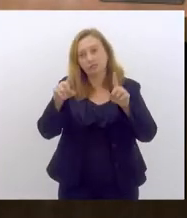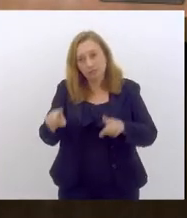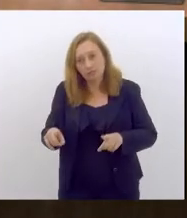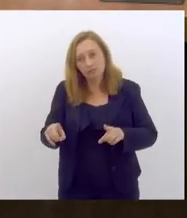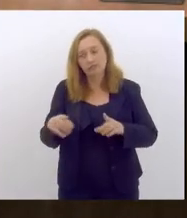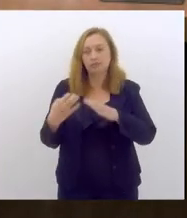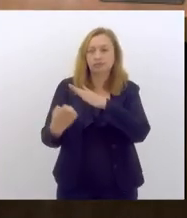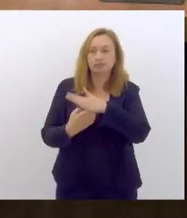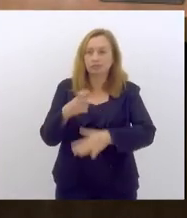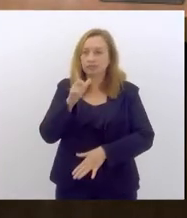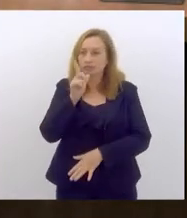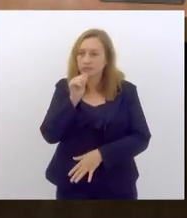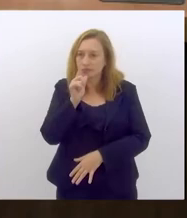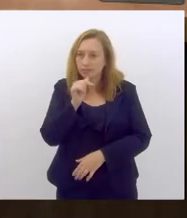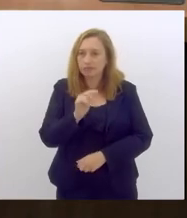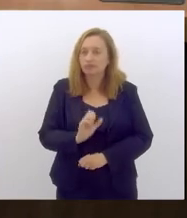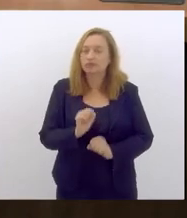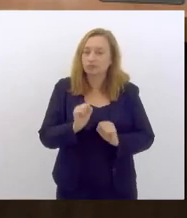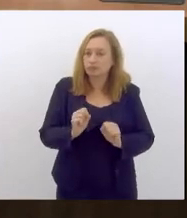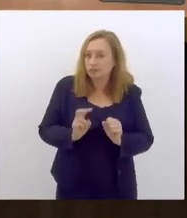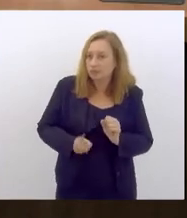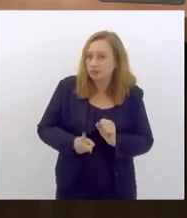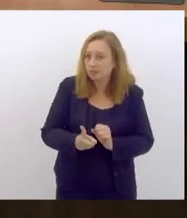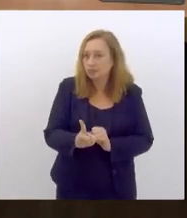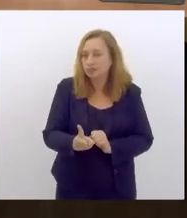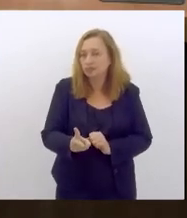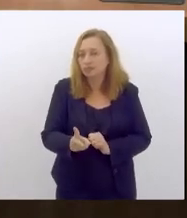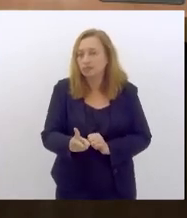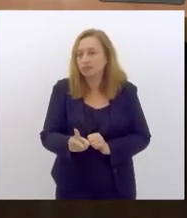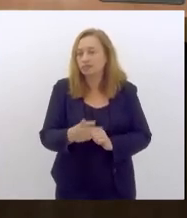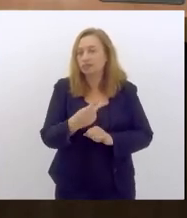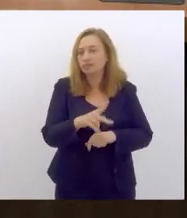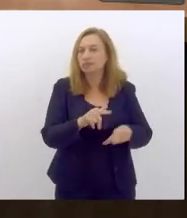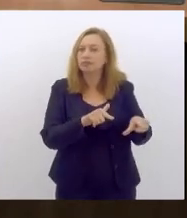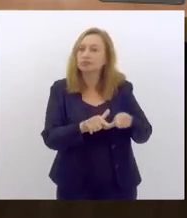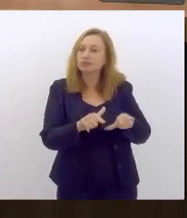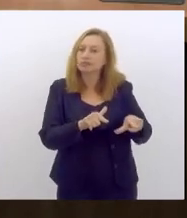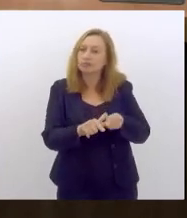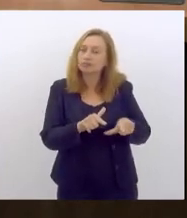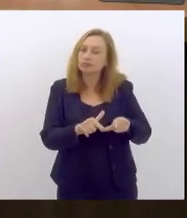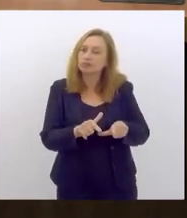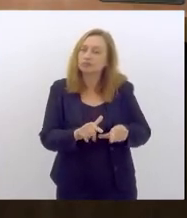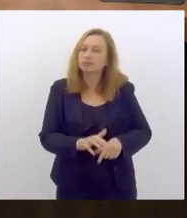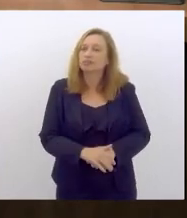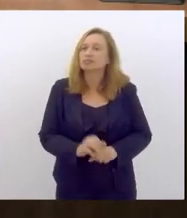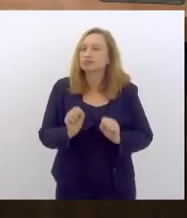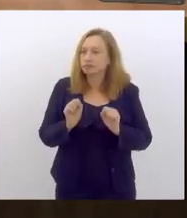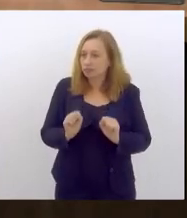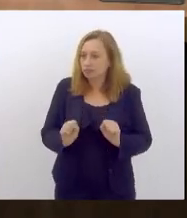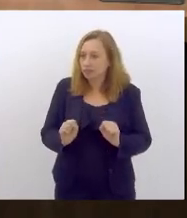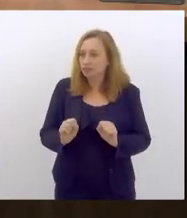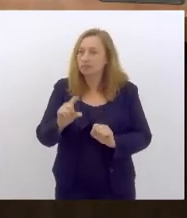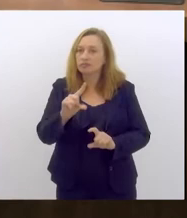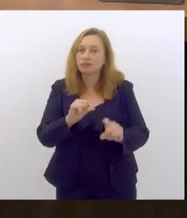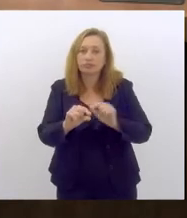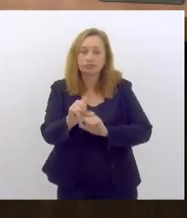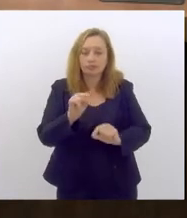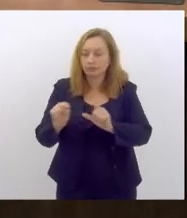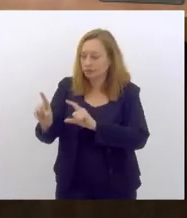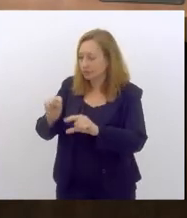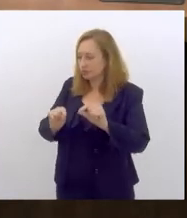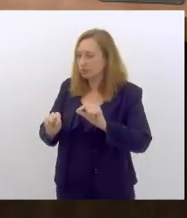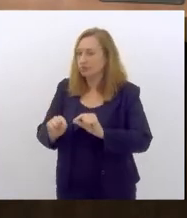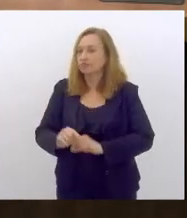SEDAE possam continuar nos seus empregos e possam escolher